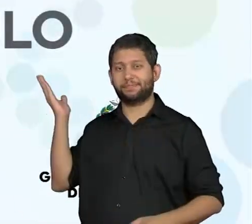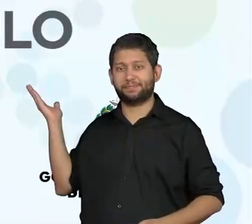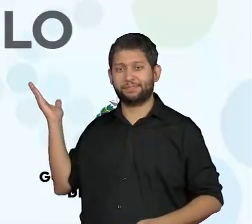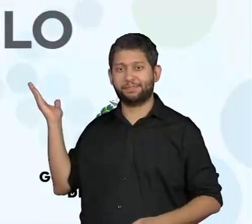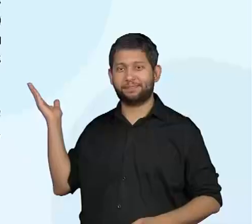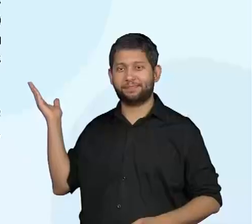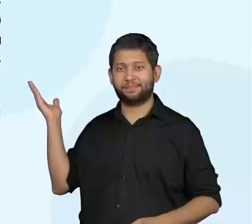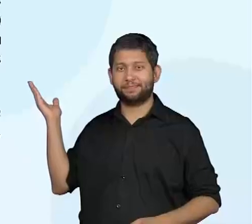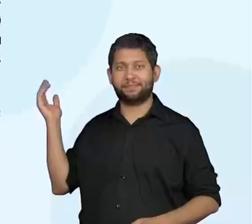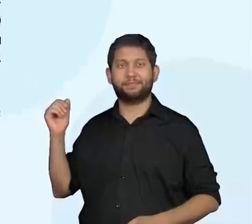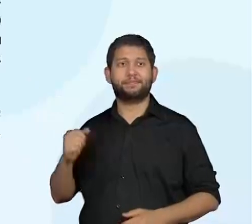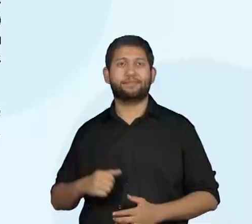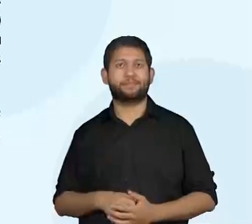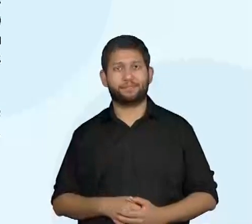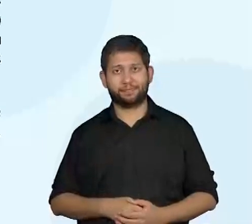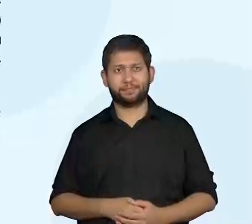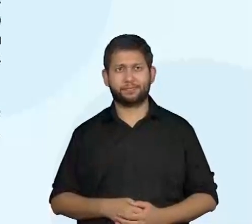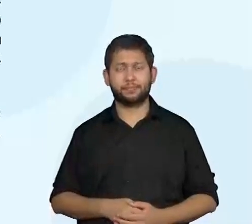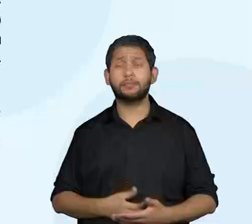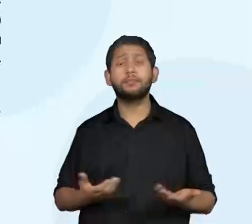tela.